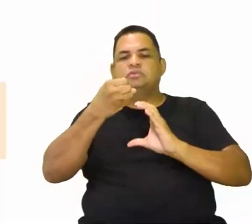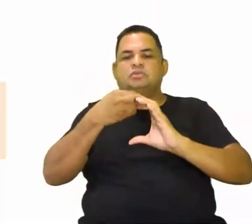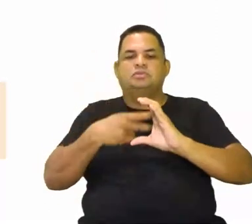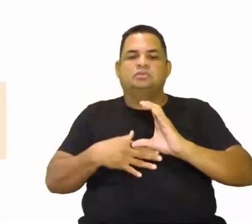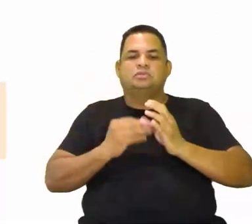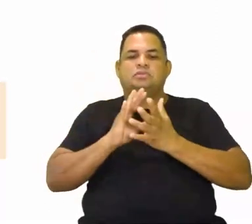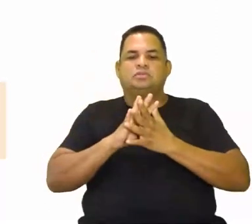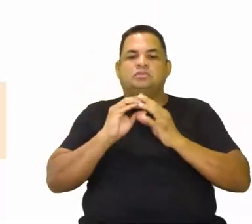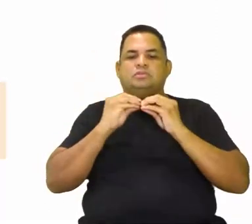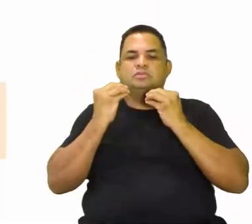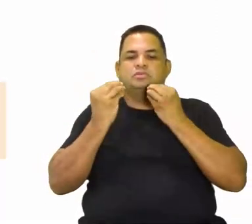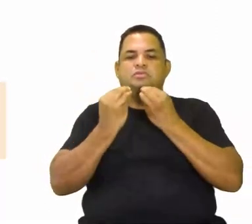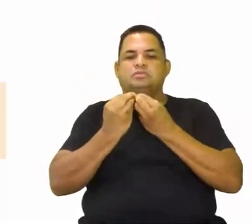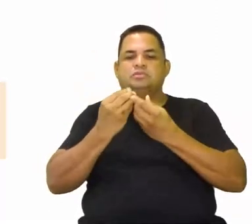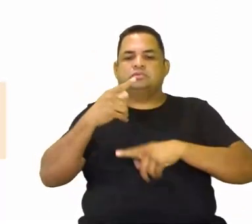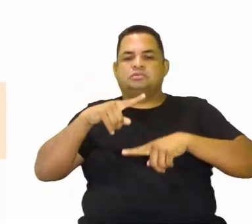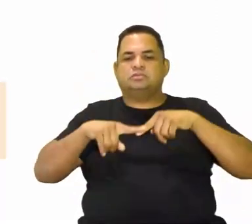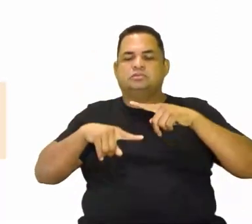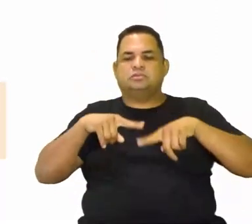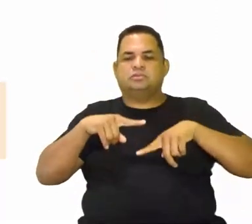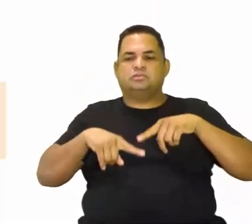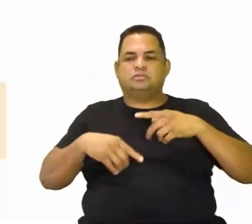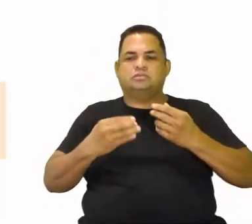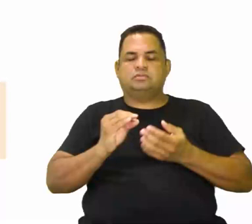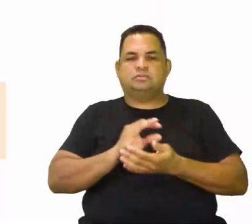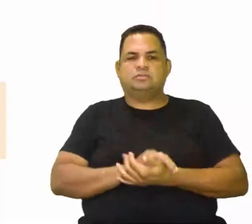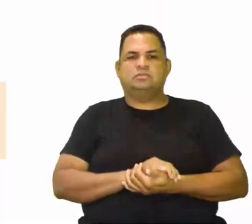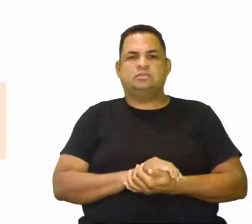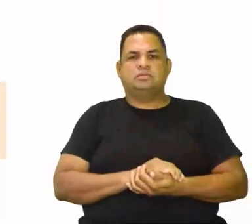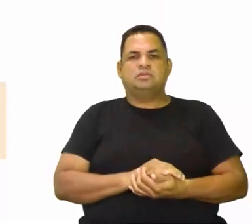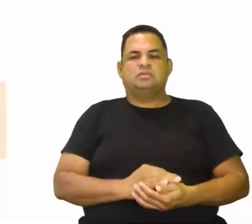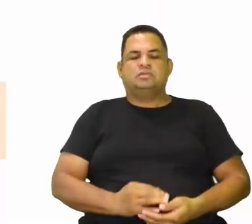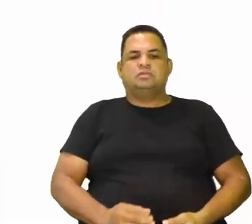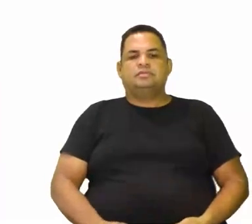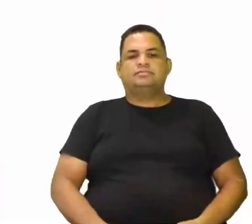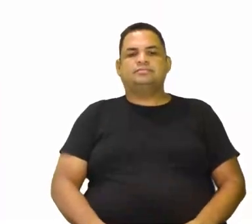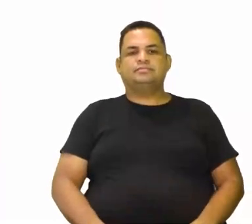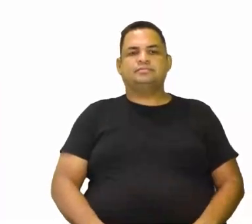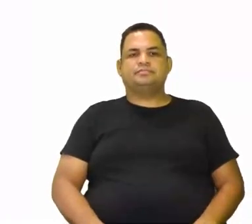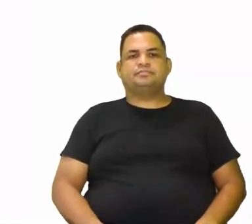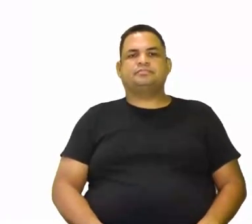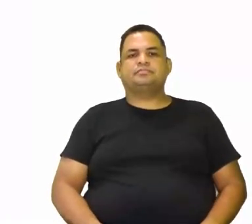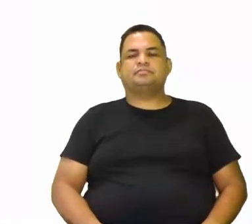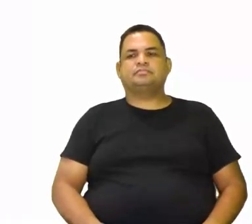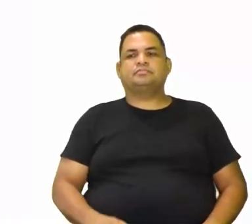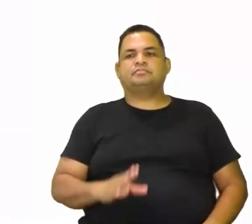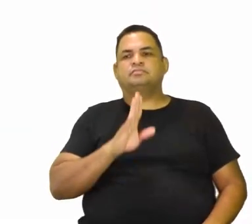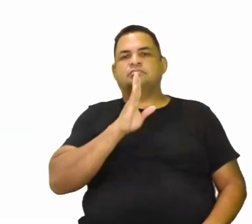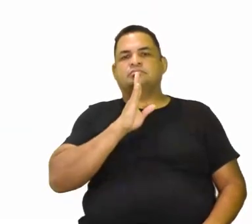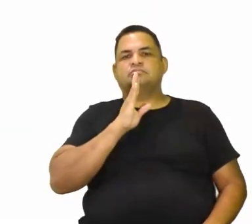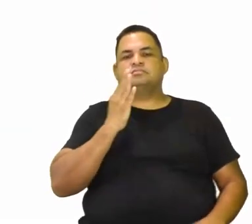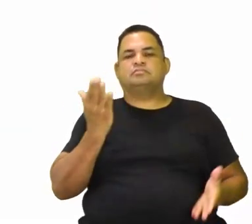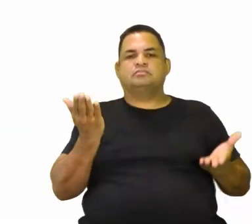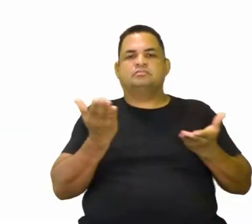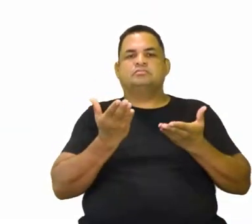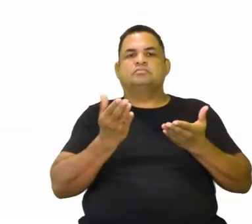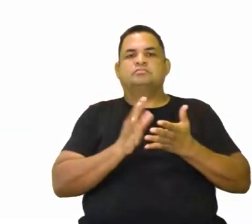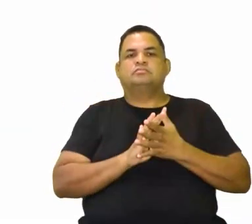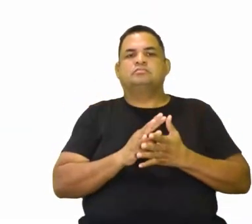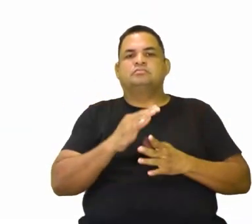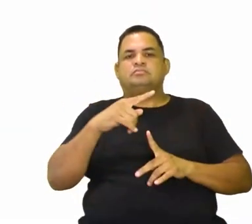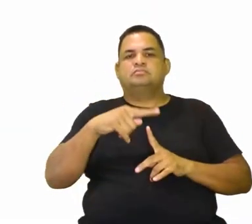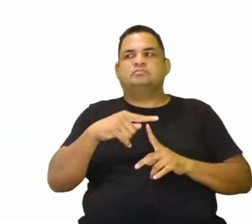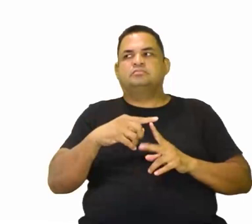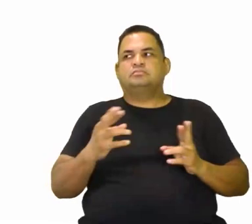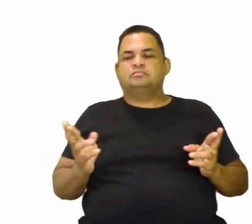como substância produto. Tá certo? Certíssimo. Então, vamos aqui conhecer os tipos de reações